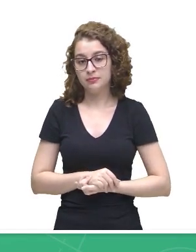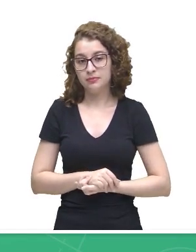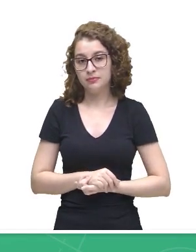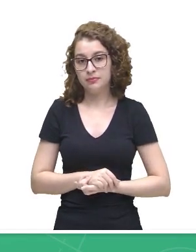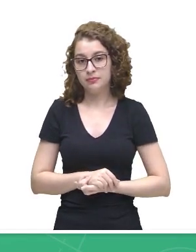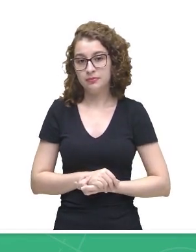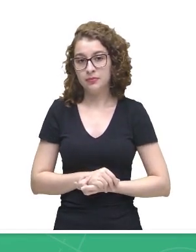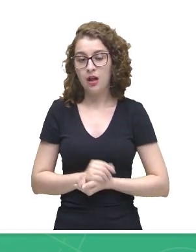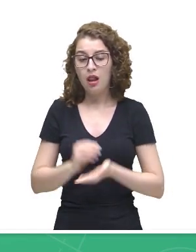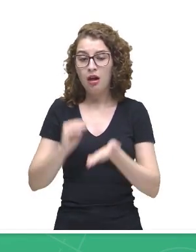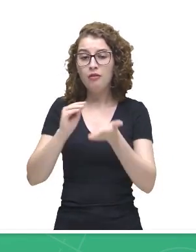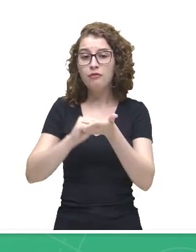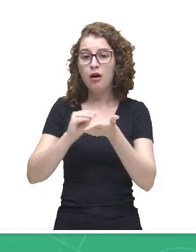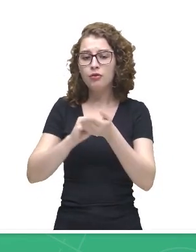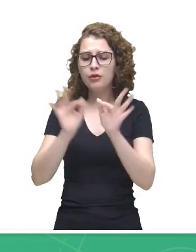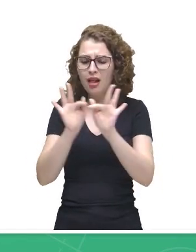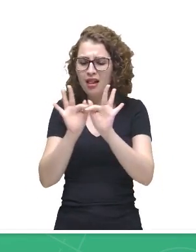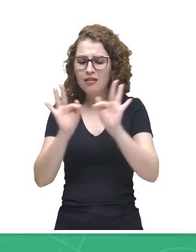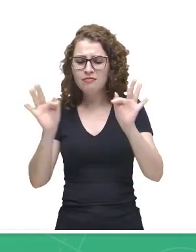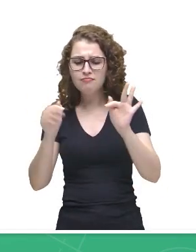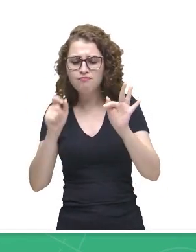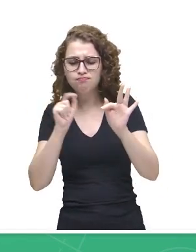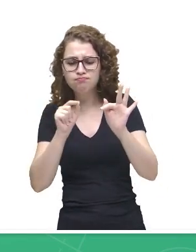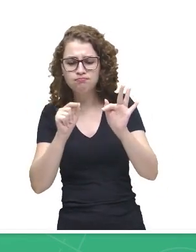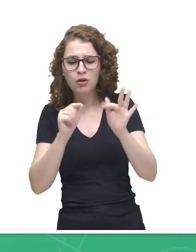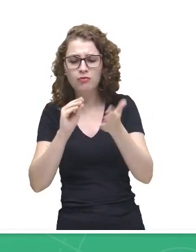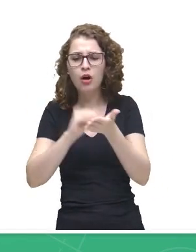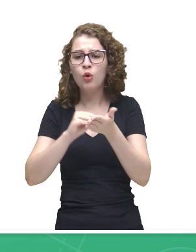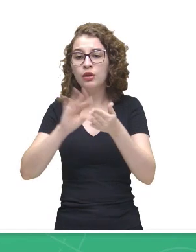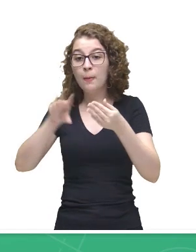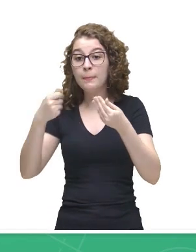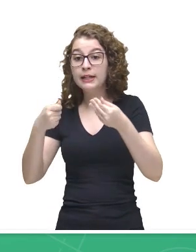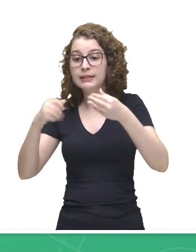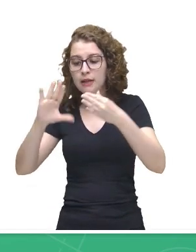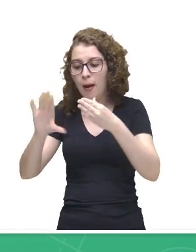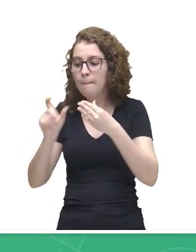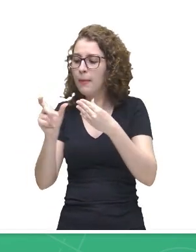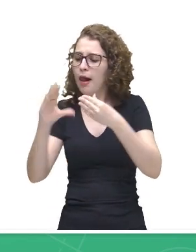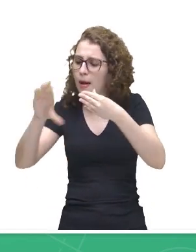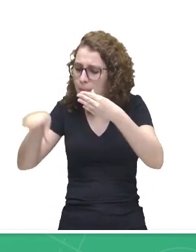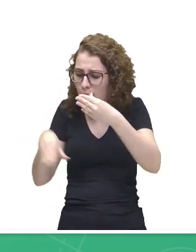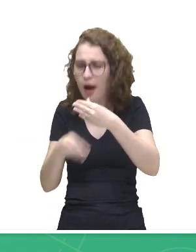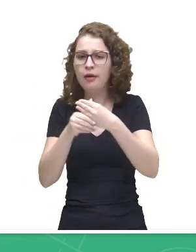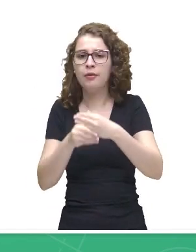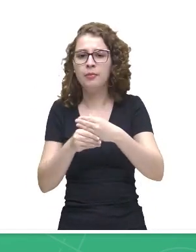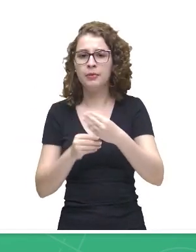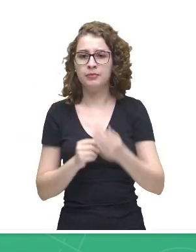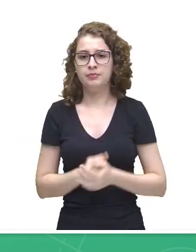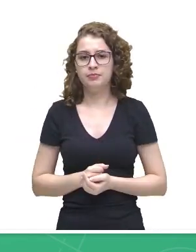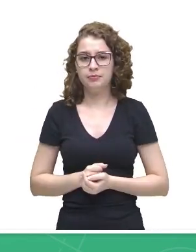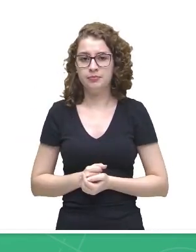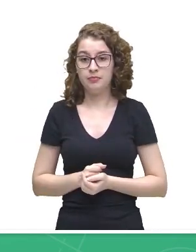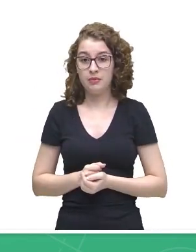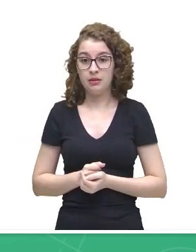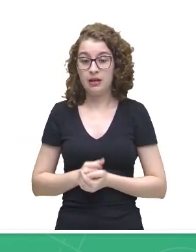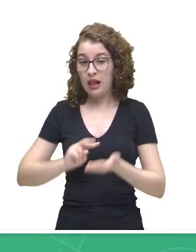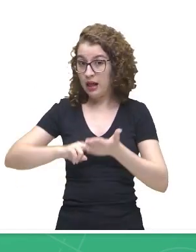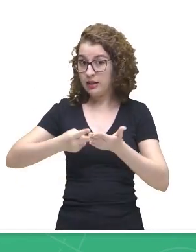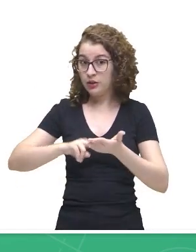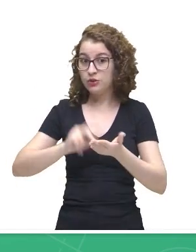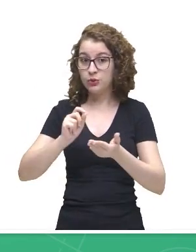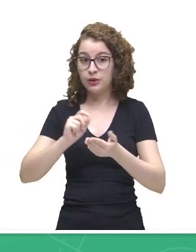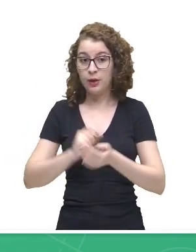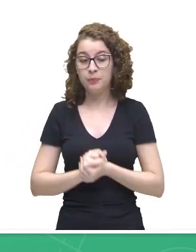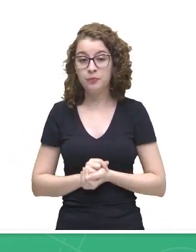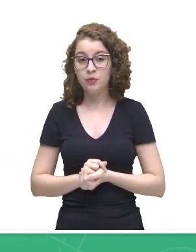It wasn't fixed. Vejam que o meu carro não estava funcionando, não estava prestando, não estava pegando,